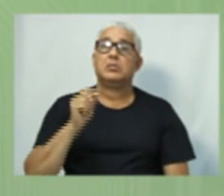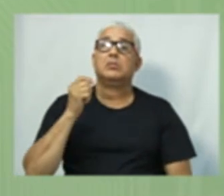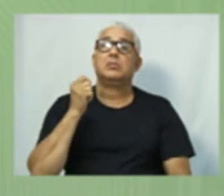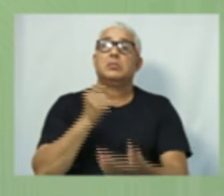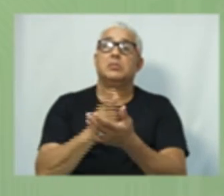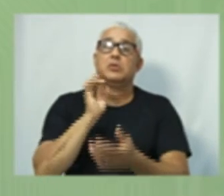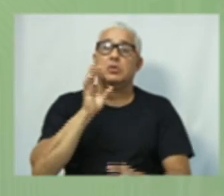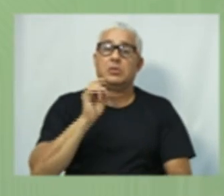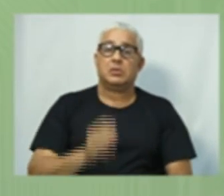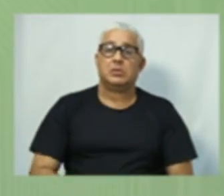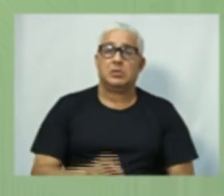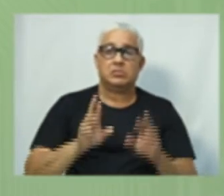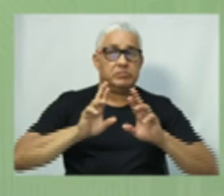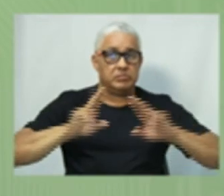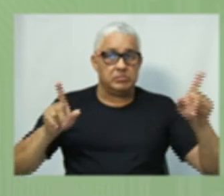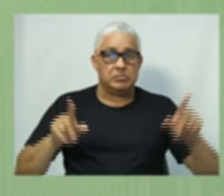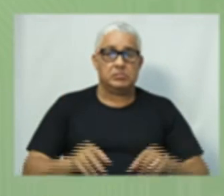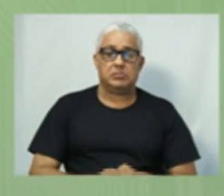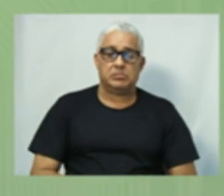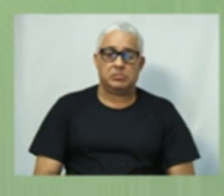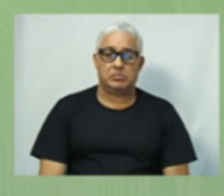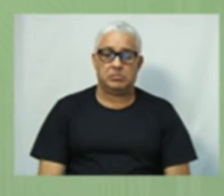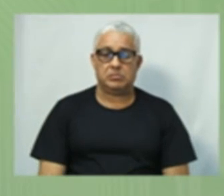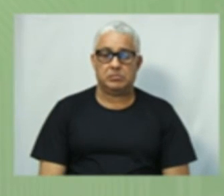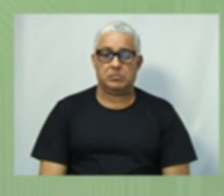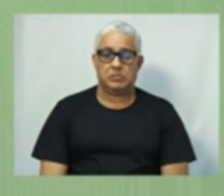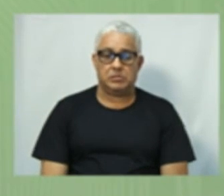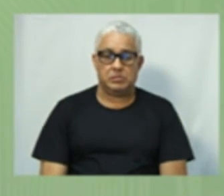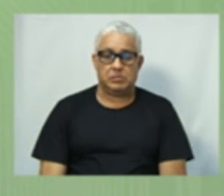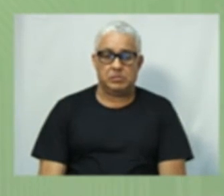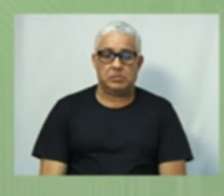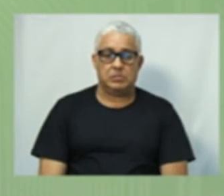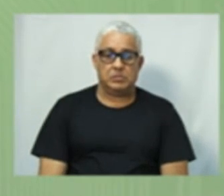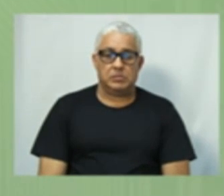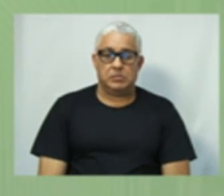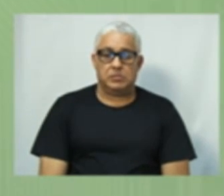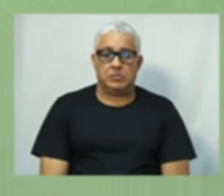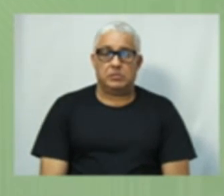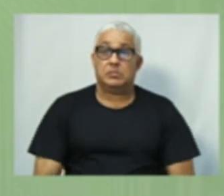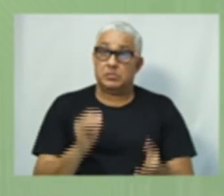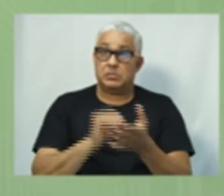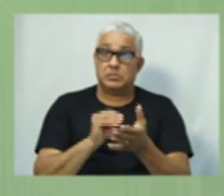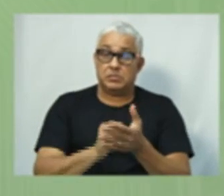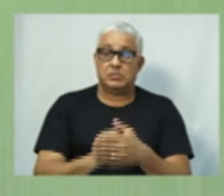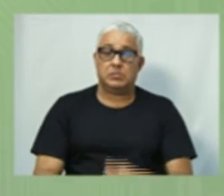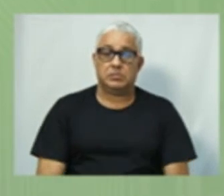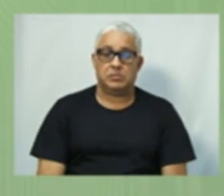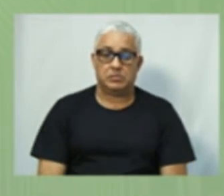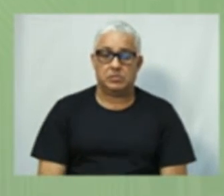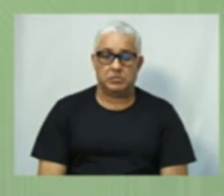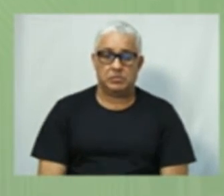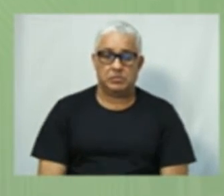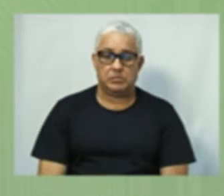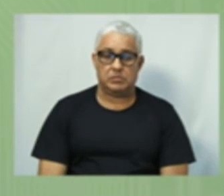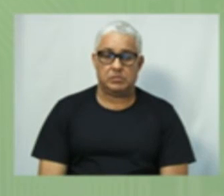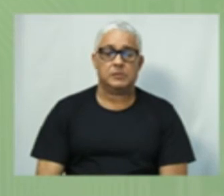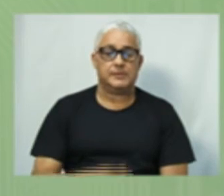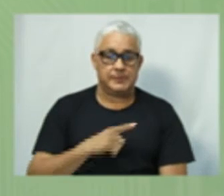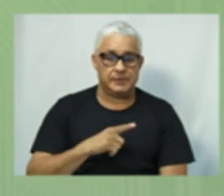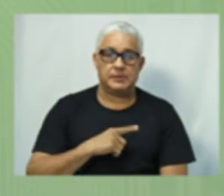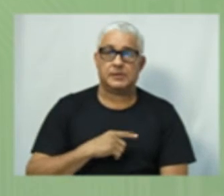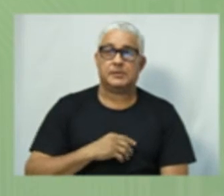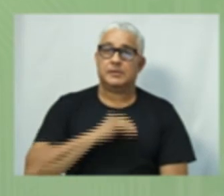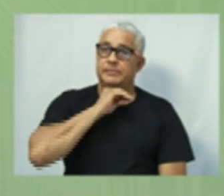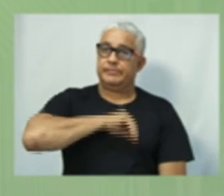sua diferença. Esse menos esse. Beleza? Faltou alguma coisa? Faltou. Ainda tem a folha